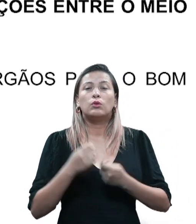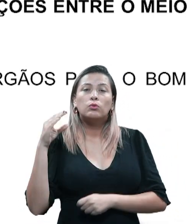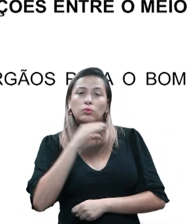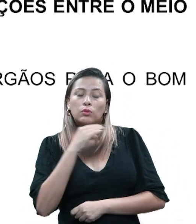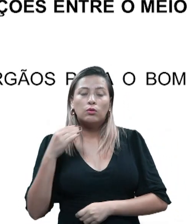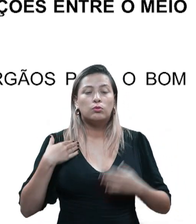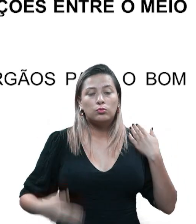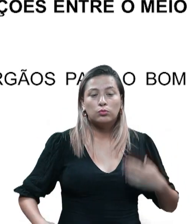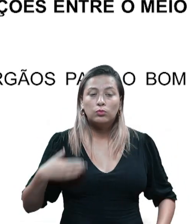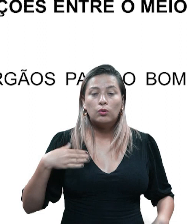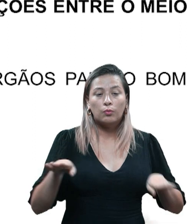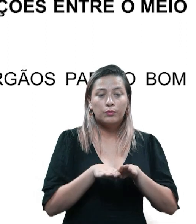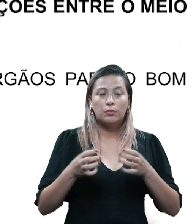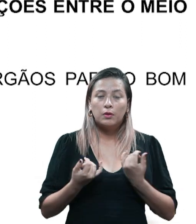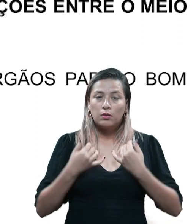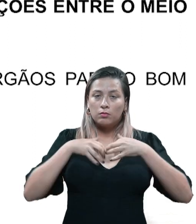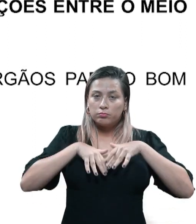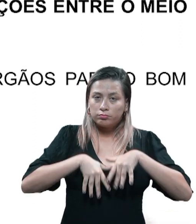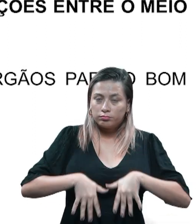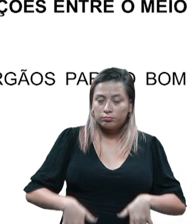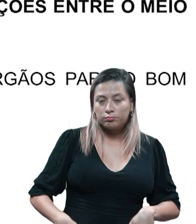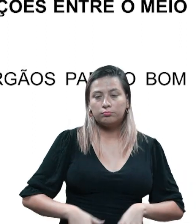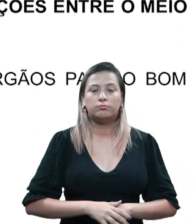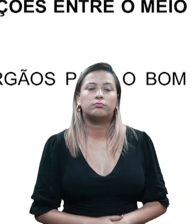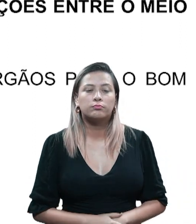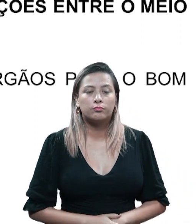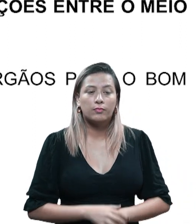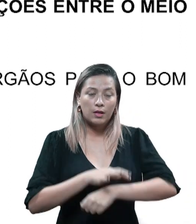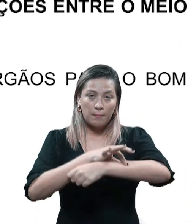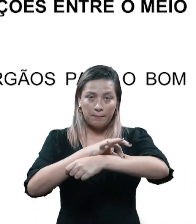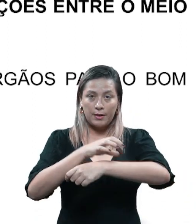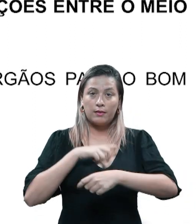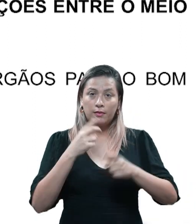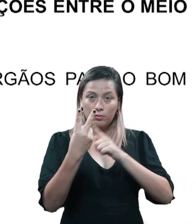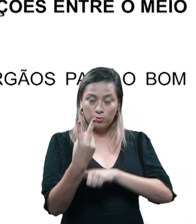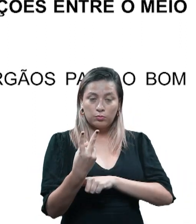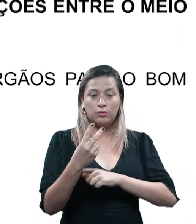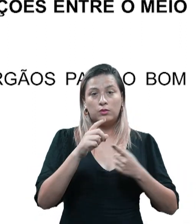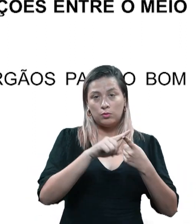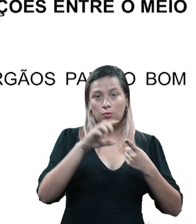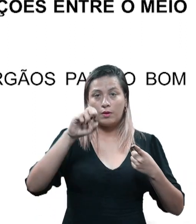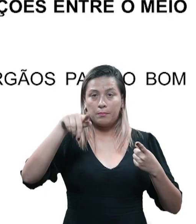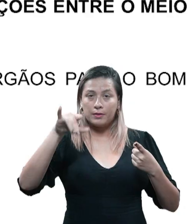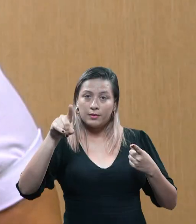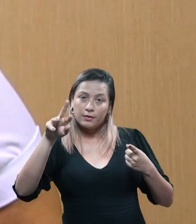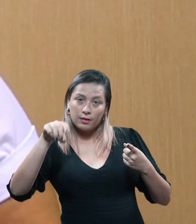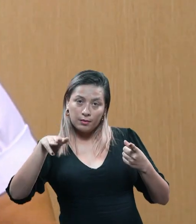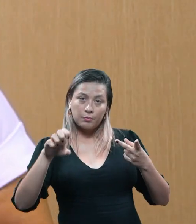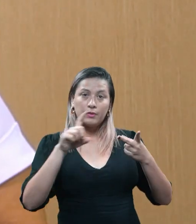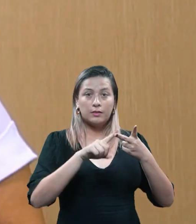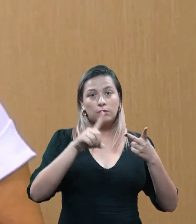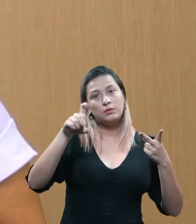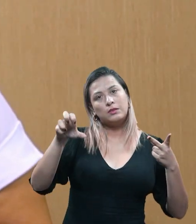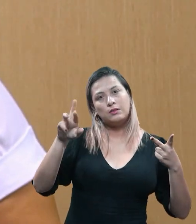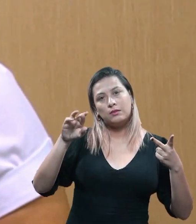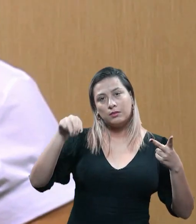a elaboração de metabólitos. A pele é composta de duas camadas, a epiderme e a derme.